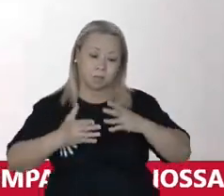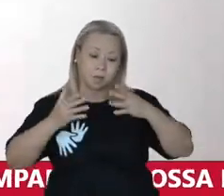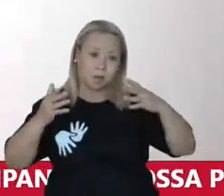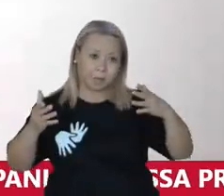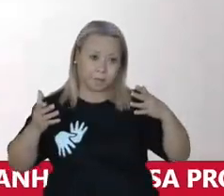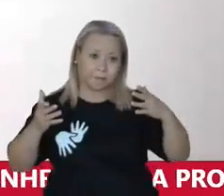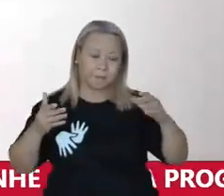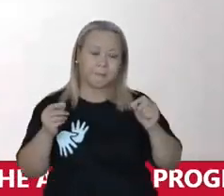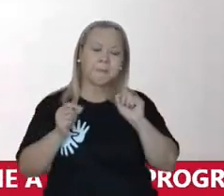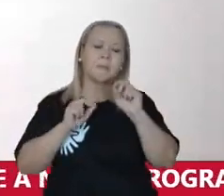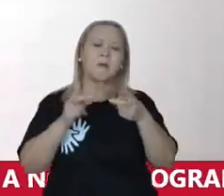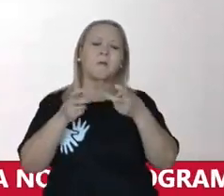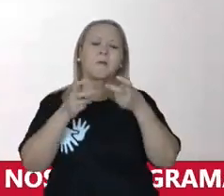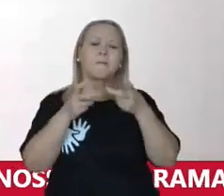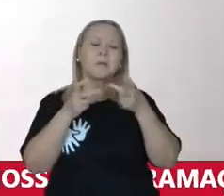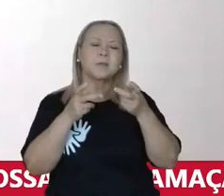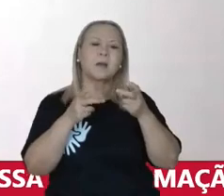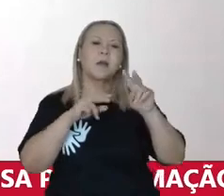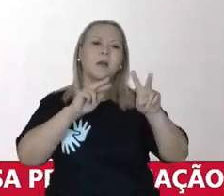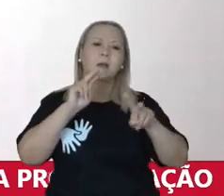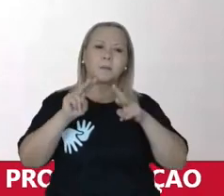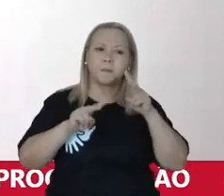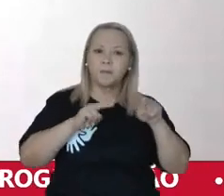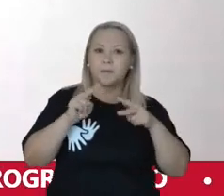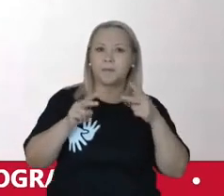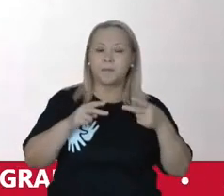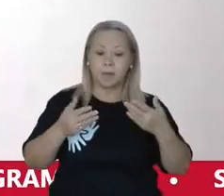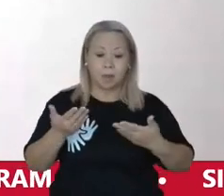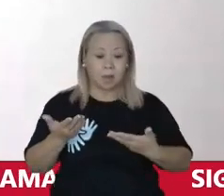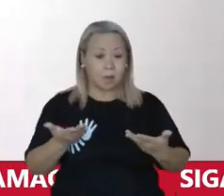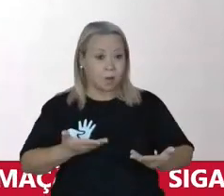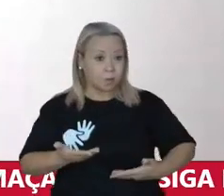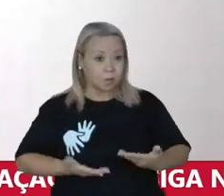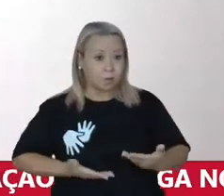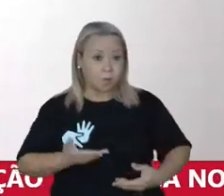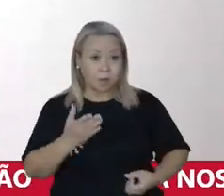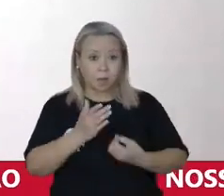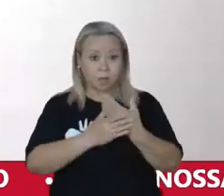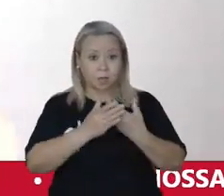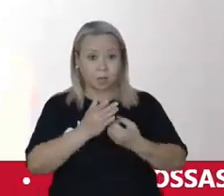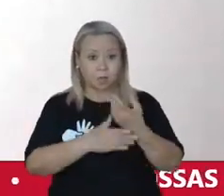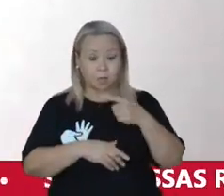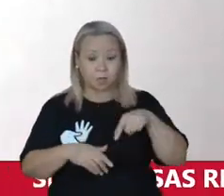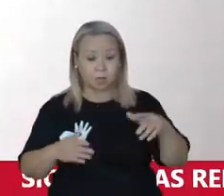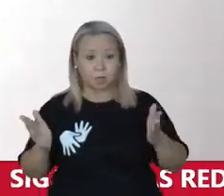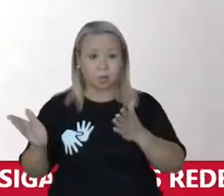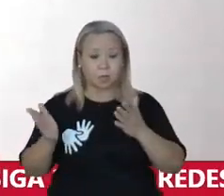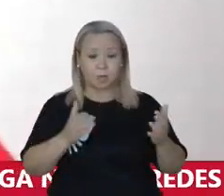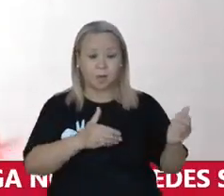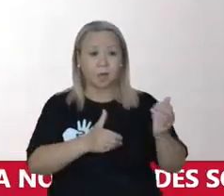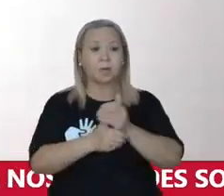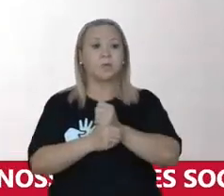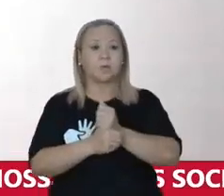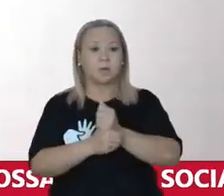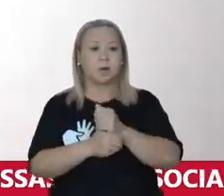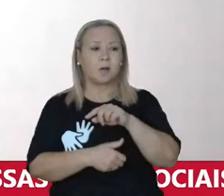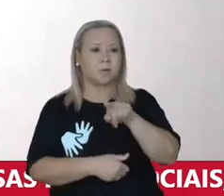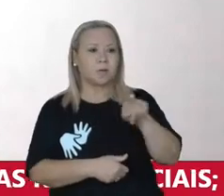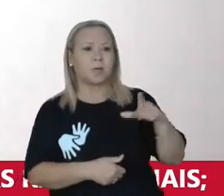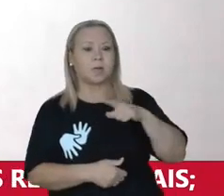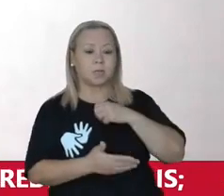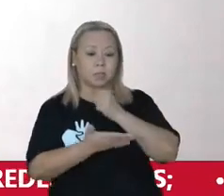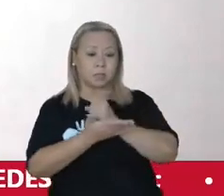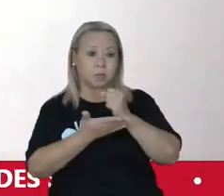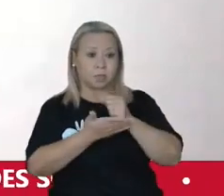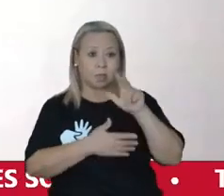Então, o que a gente vê? A gente viu os empregos que surgiram nesse período foi a substituição daqueles que tinham carteira de